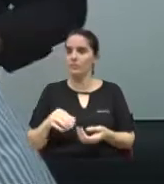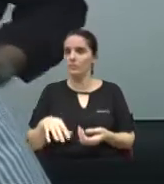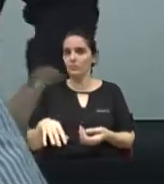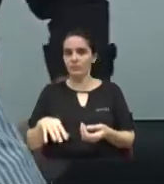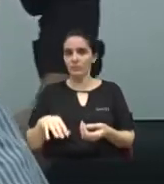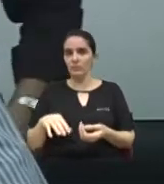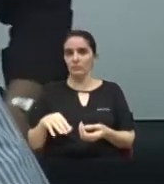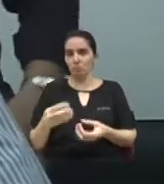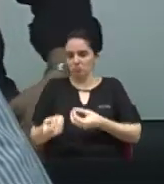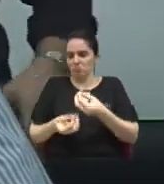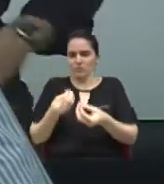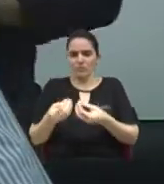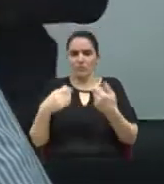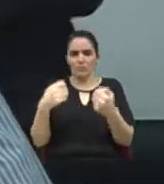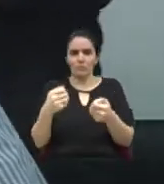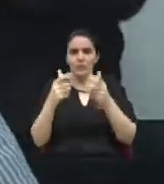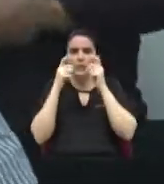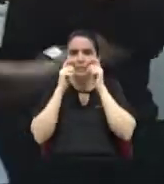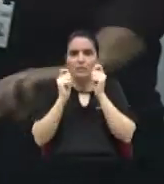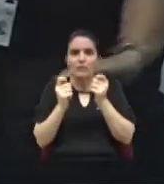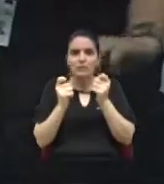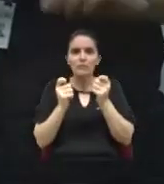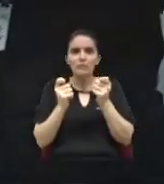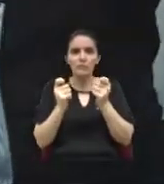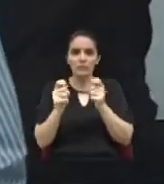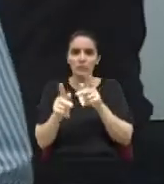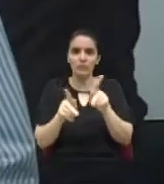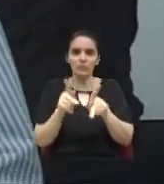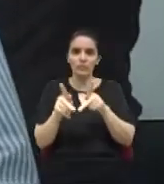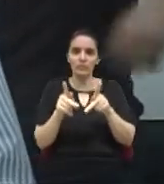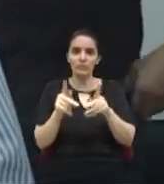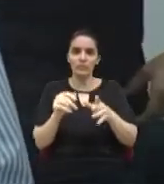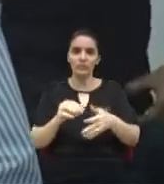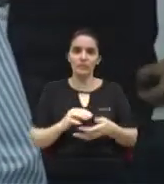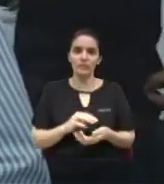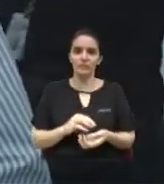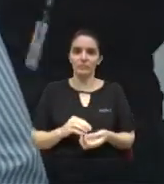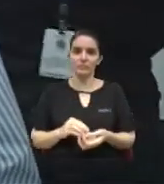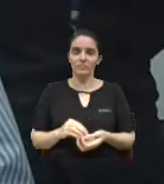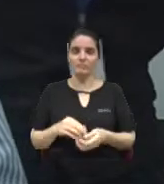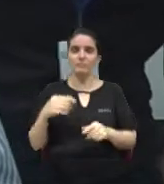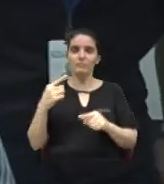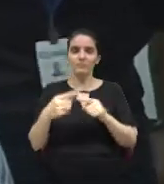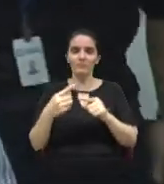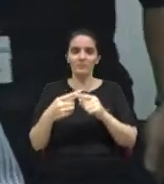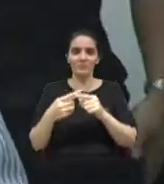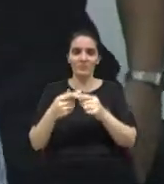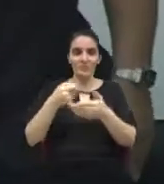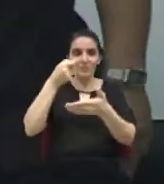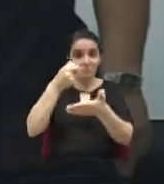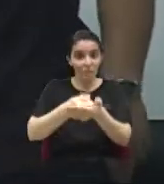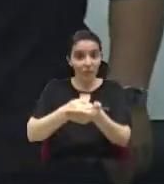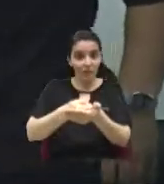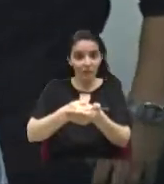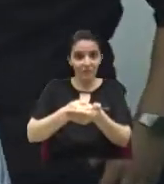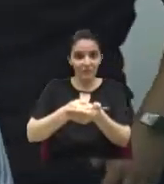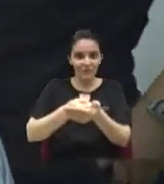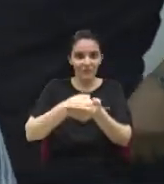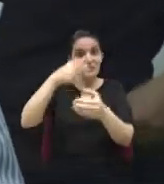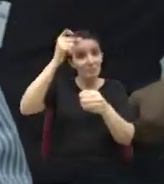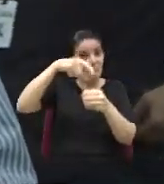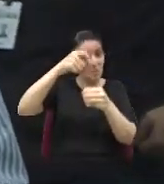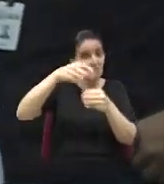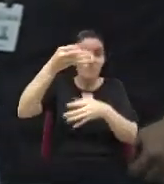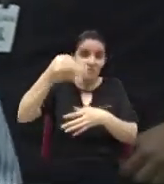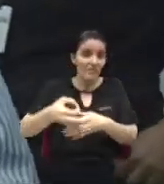bem o povo mesmo. Porque nós pagamos impostos, e nós também somos povo, nós pagamos impostos e temos que fazer a coisa